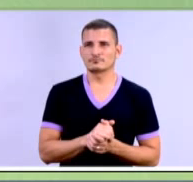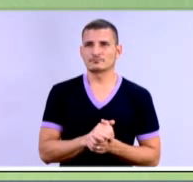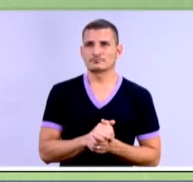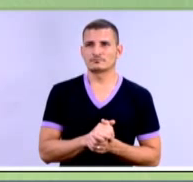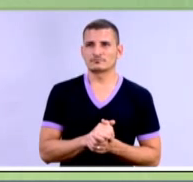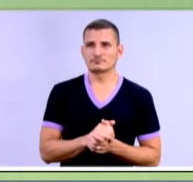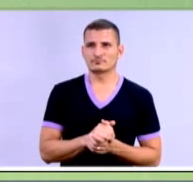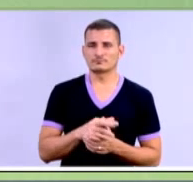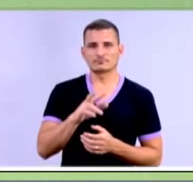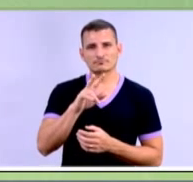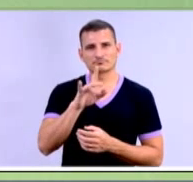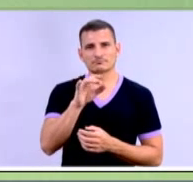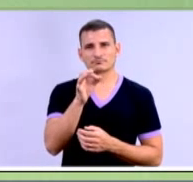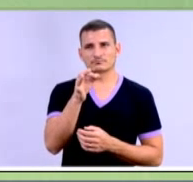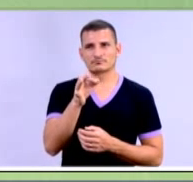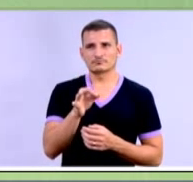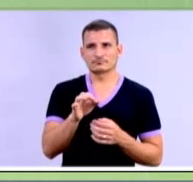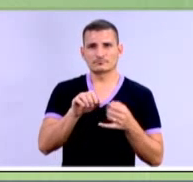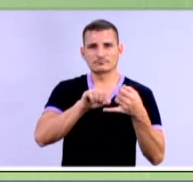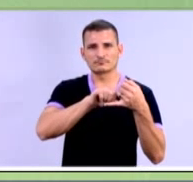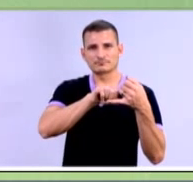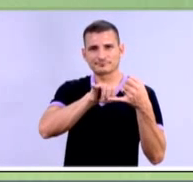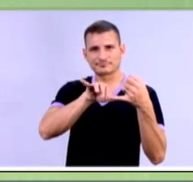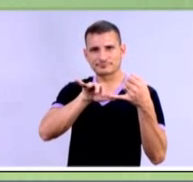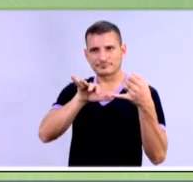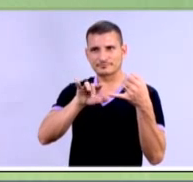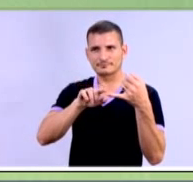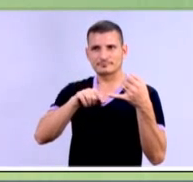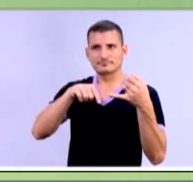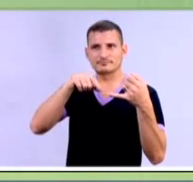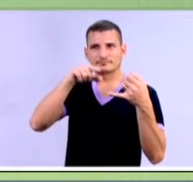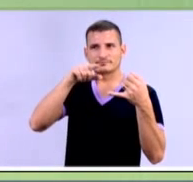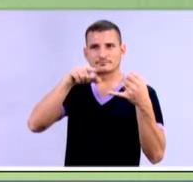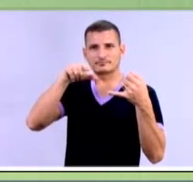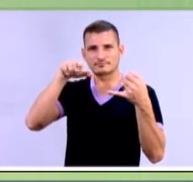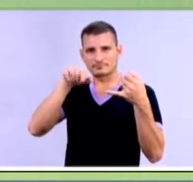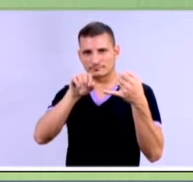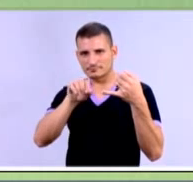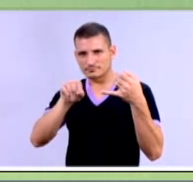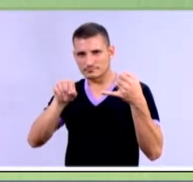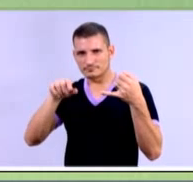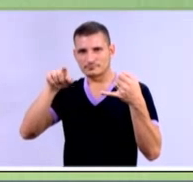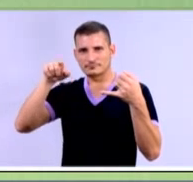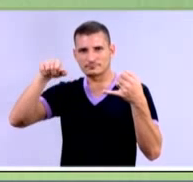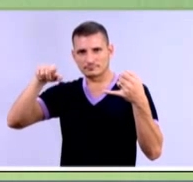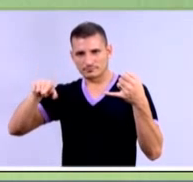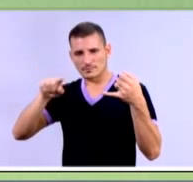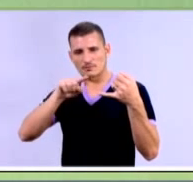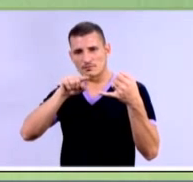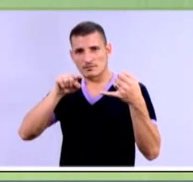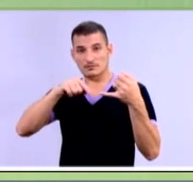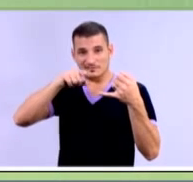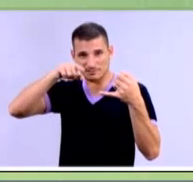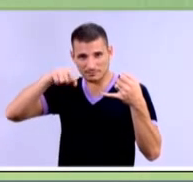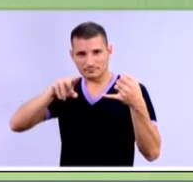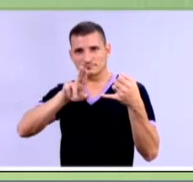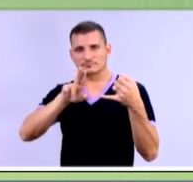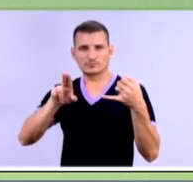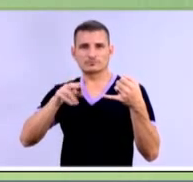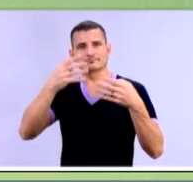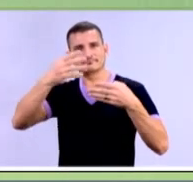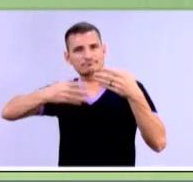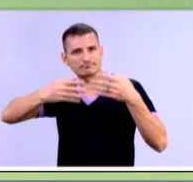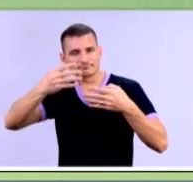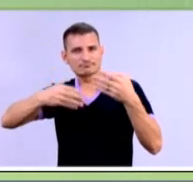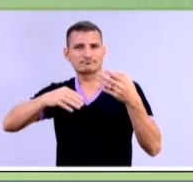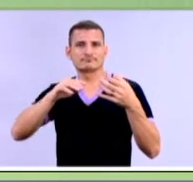ela vai certinha, de repente ela tem picos, né? Isso é chamada interferência, ok? Na